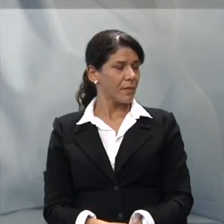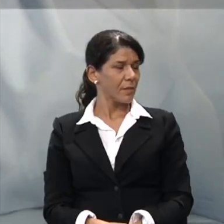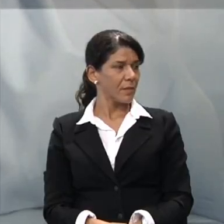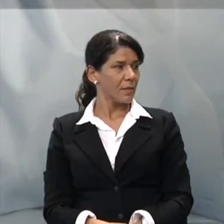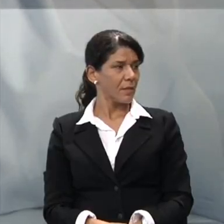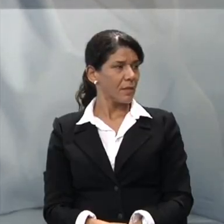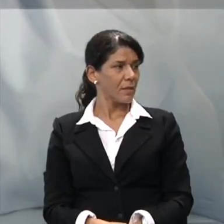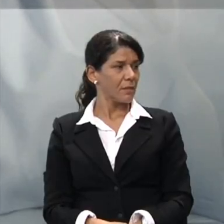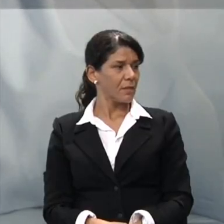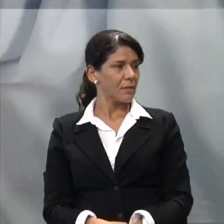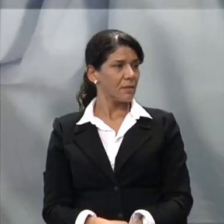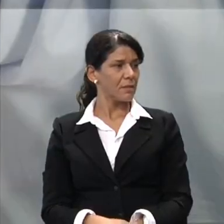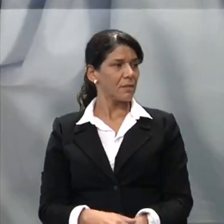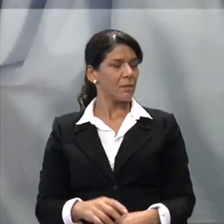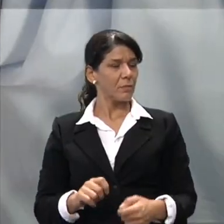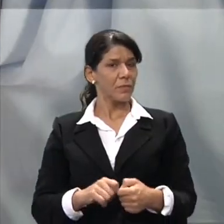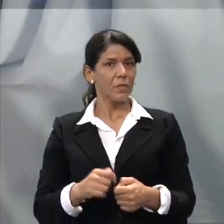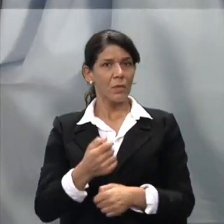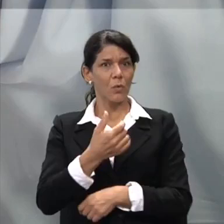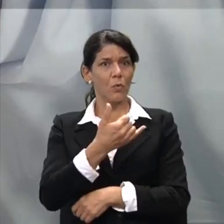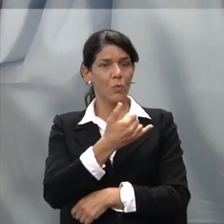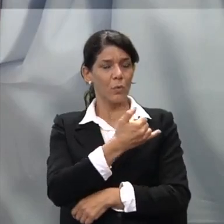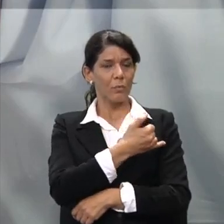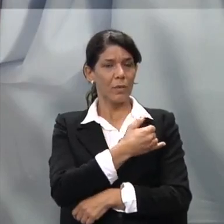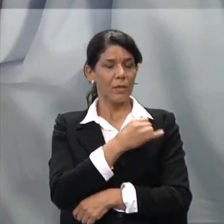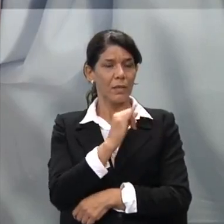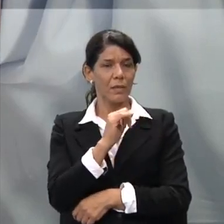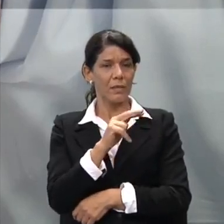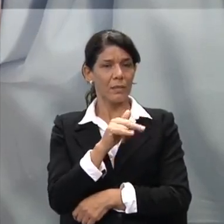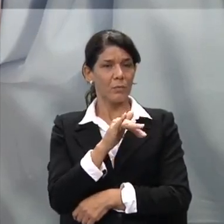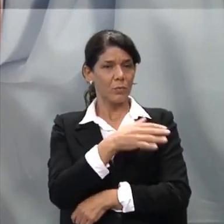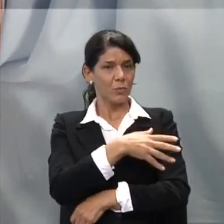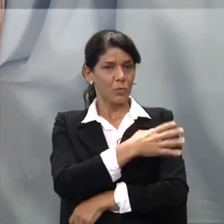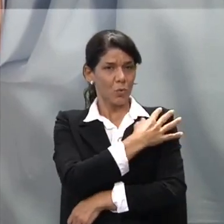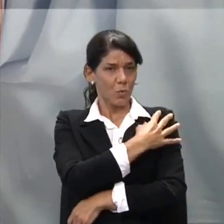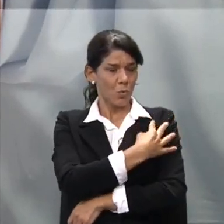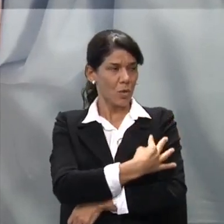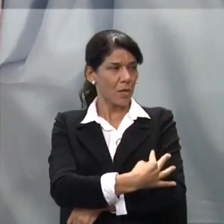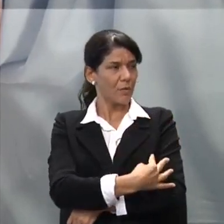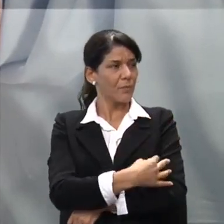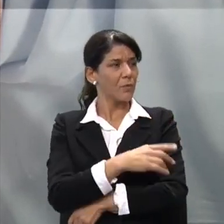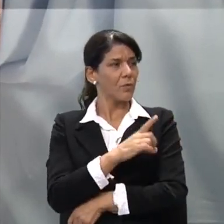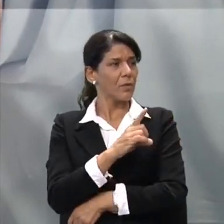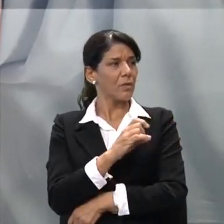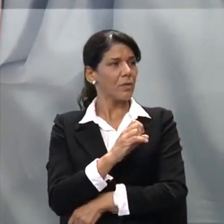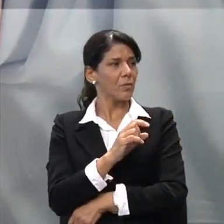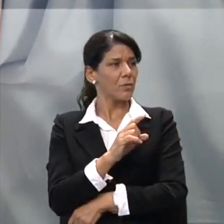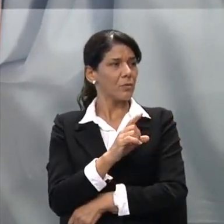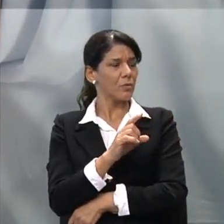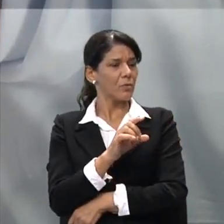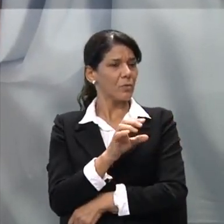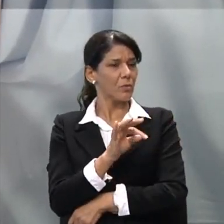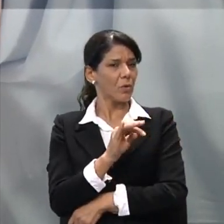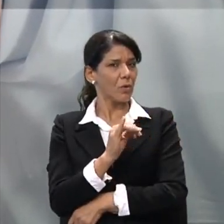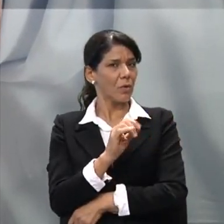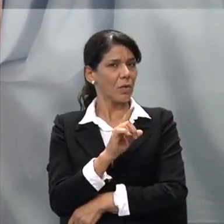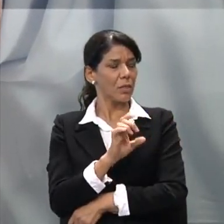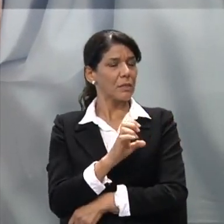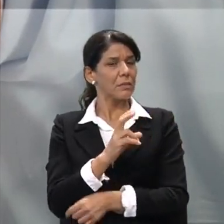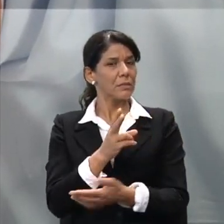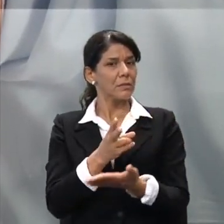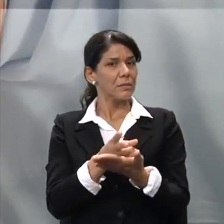a realização do medicamento via intramuscular na região de deltoide. Deve ser